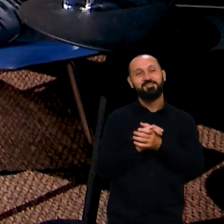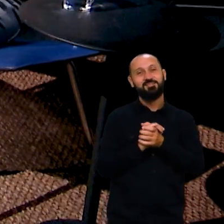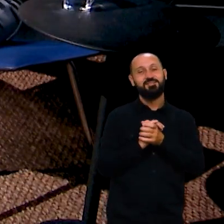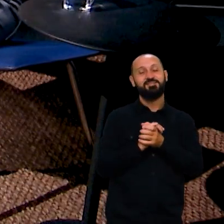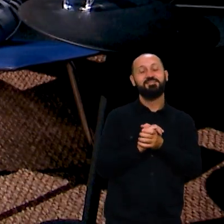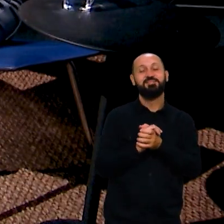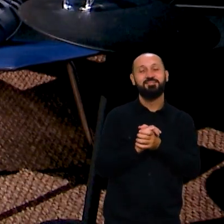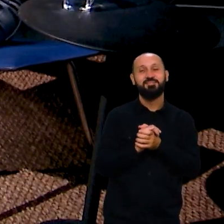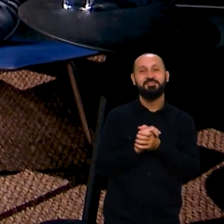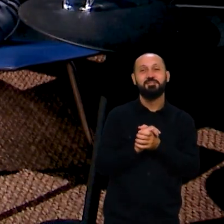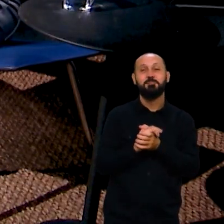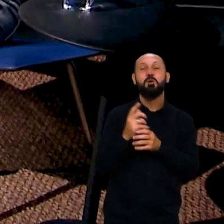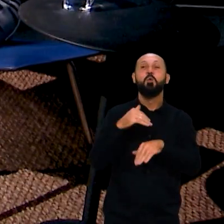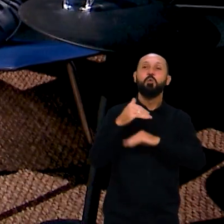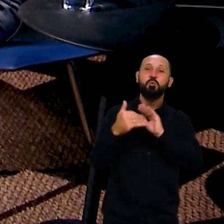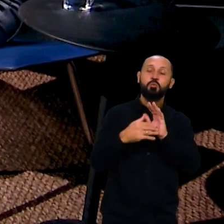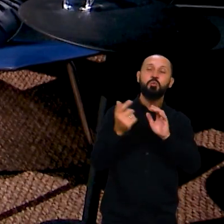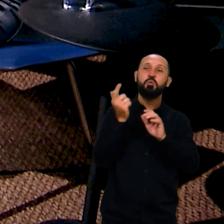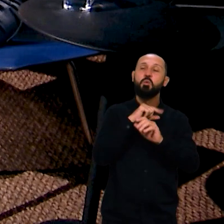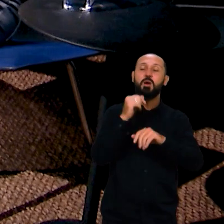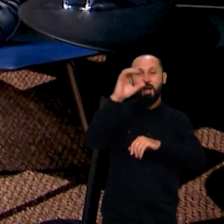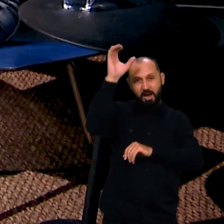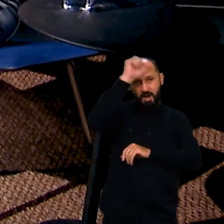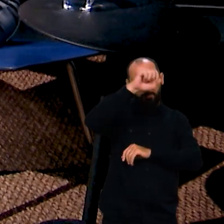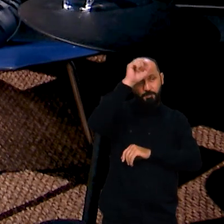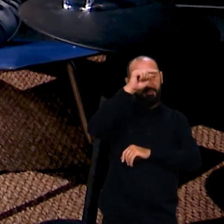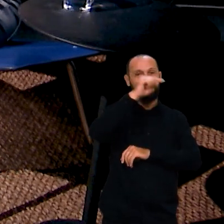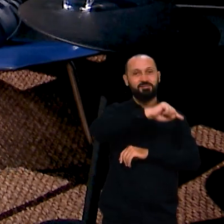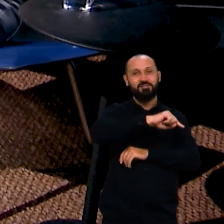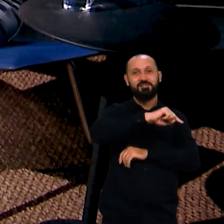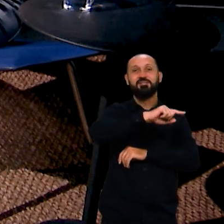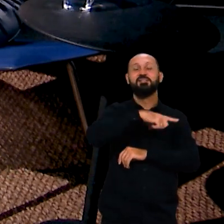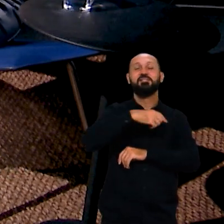eu, nesse terceiro momento, retorno para devolver tudo aquilo que eu aprendi